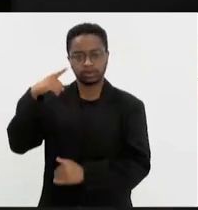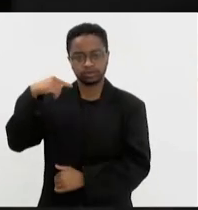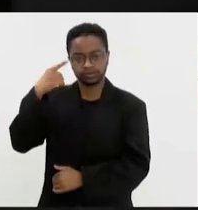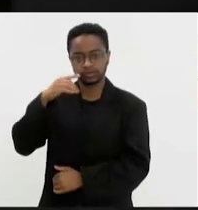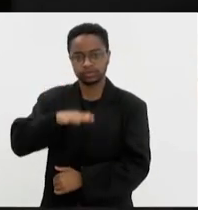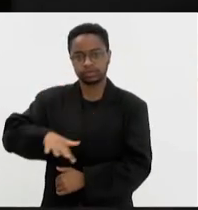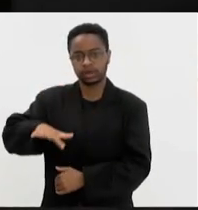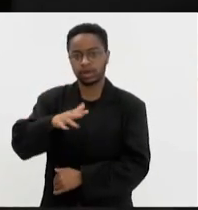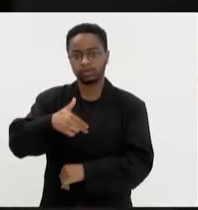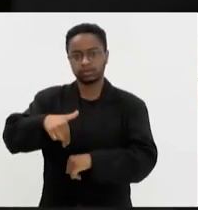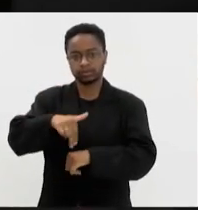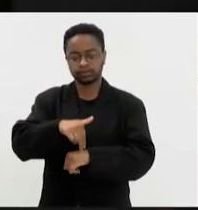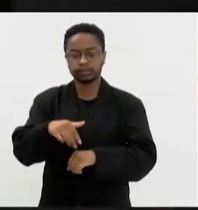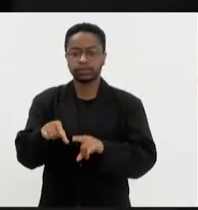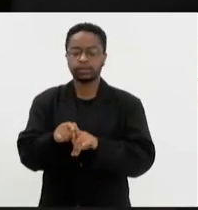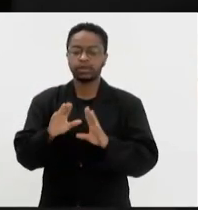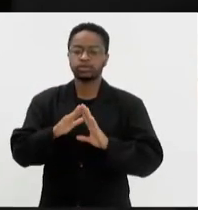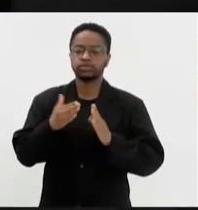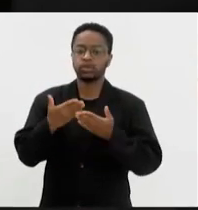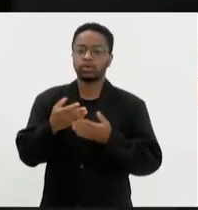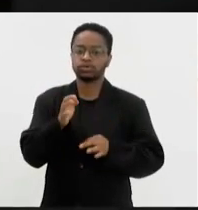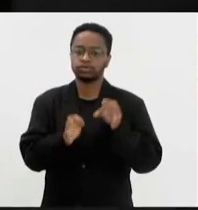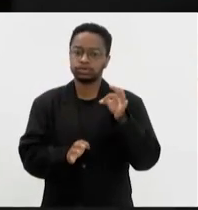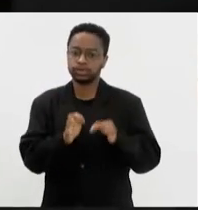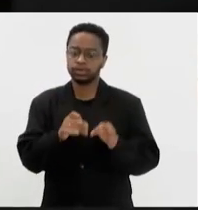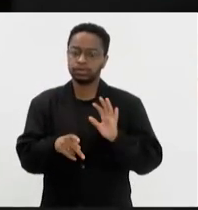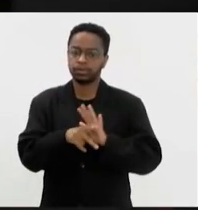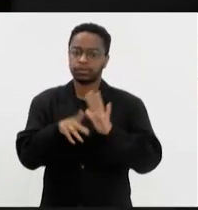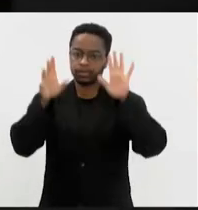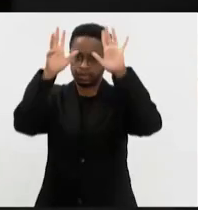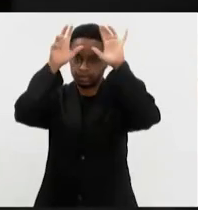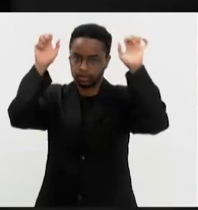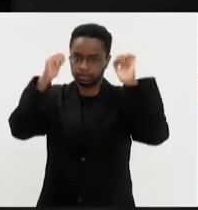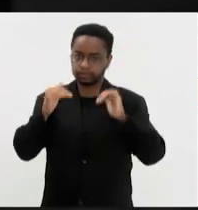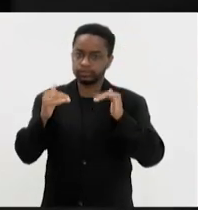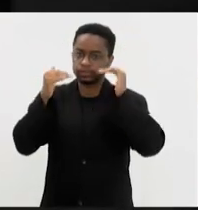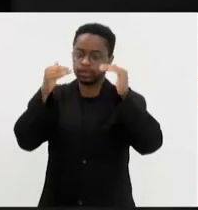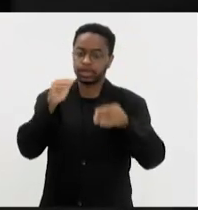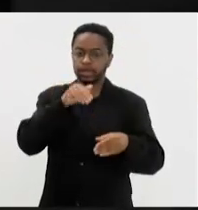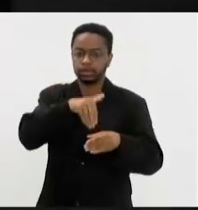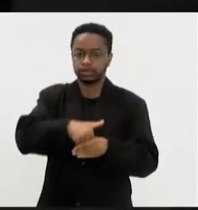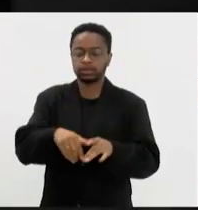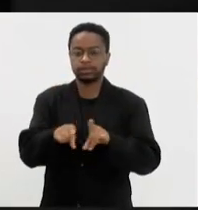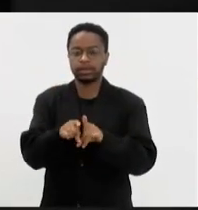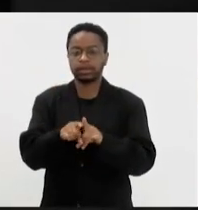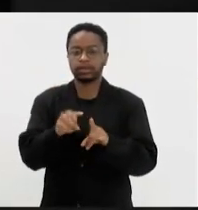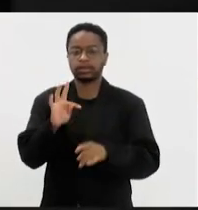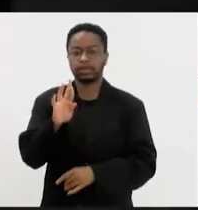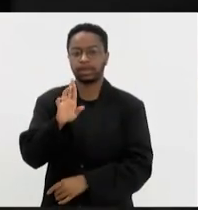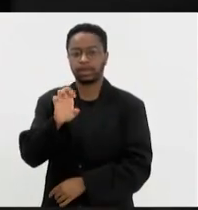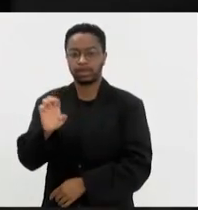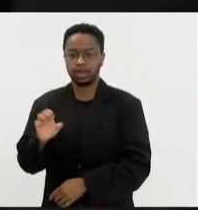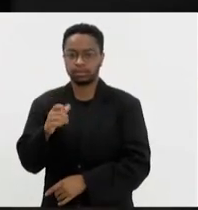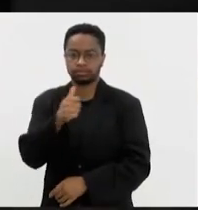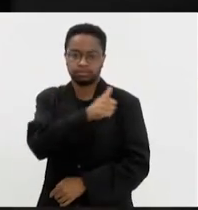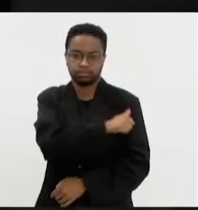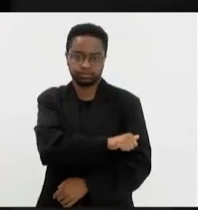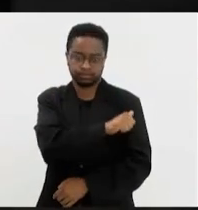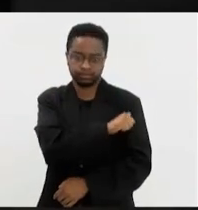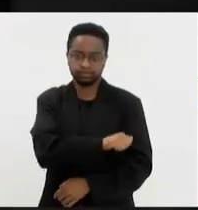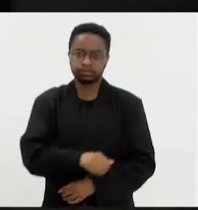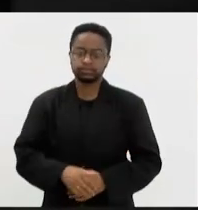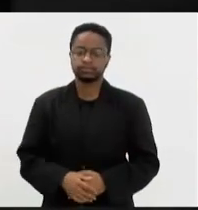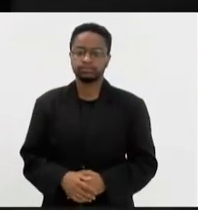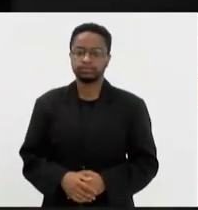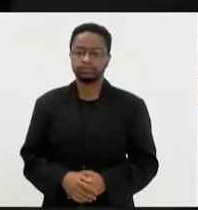União a escola judiciária do Tribunal Superior Eleitoral e do TRJ eh